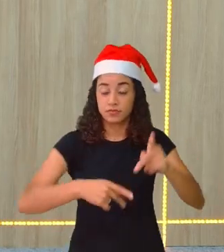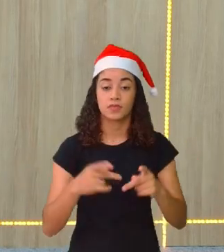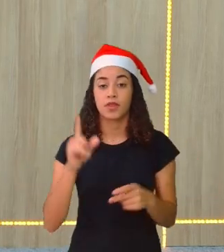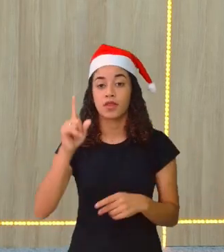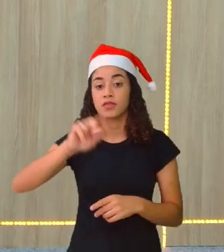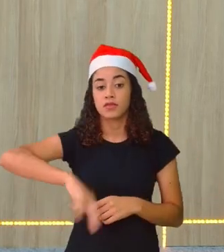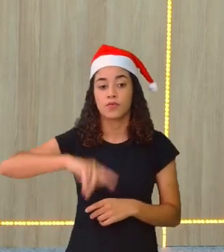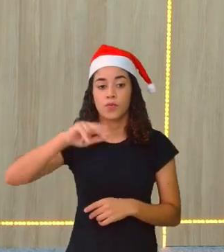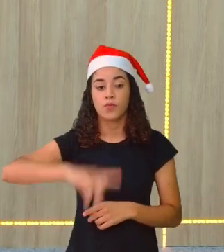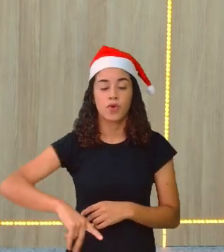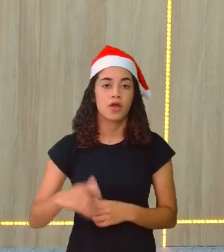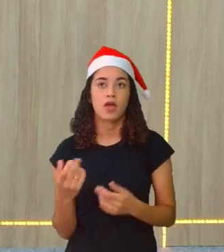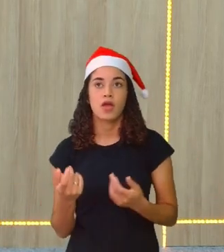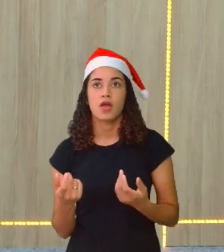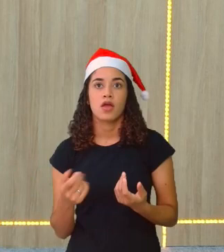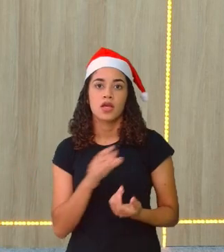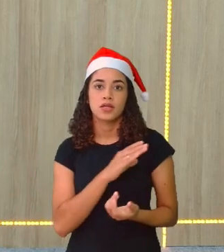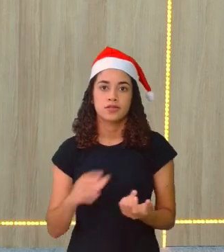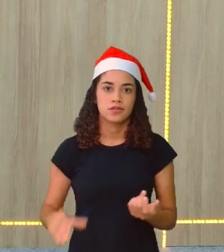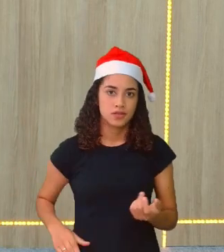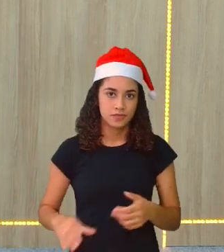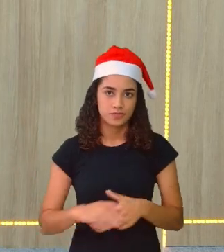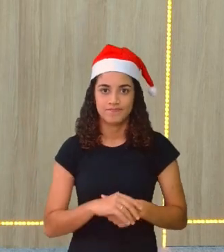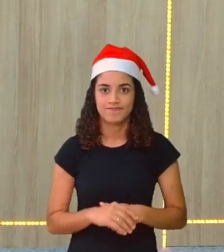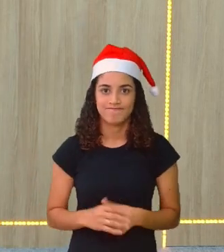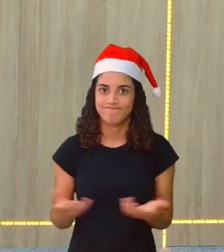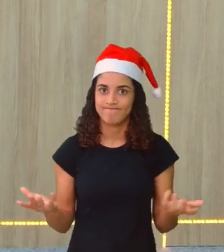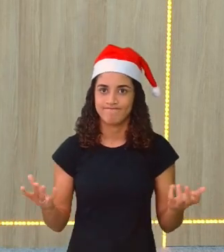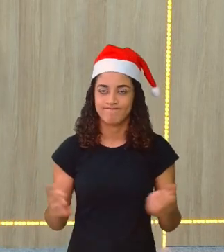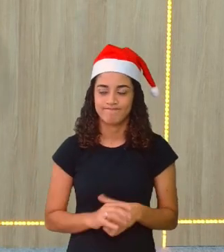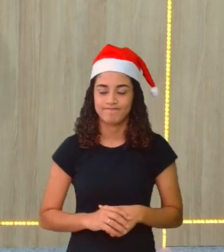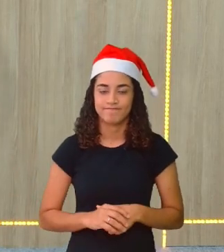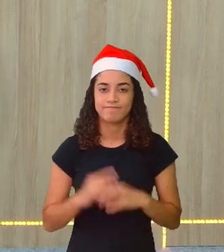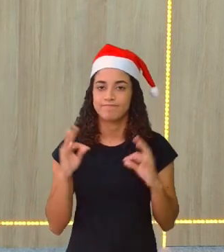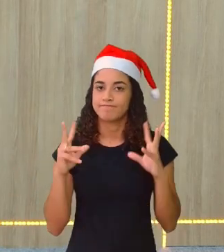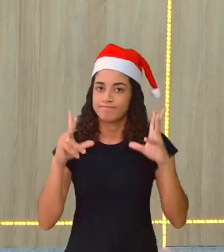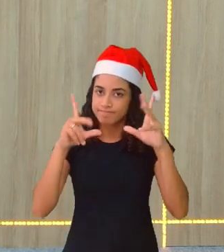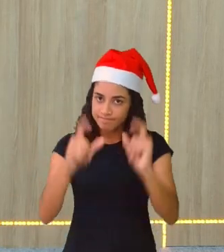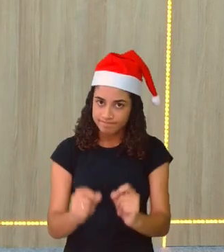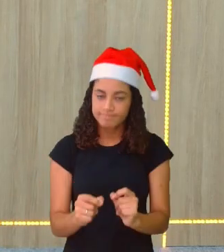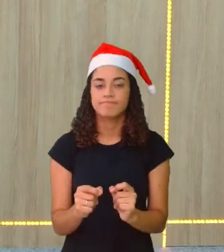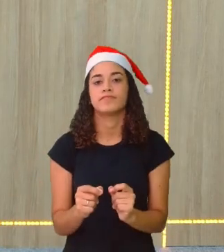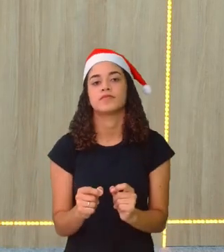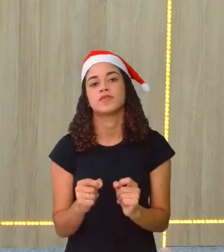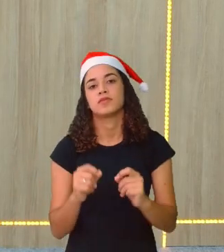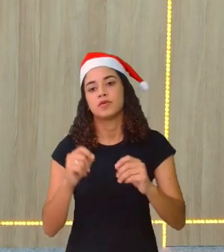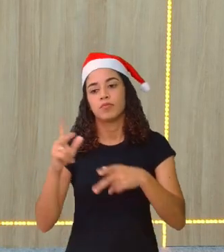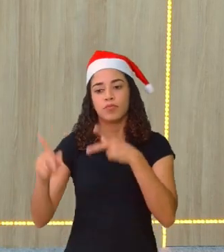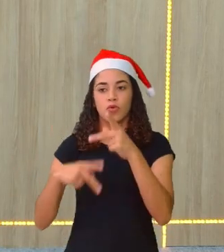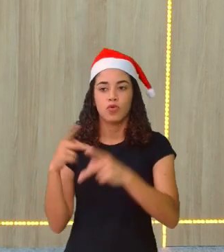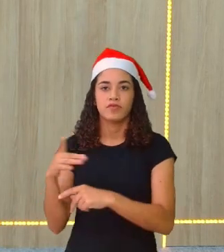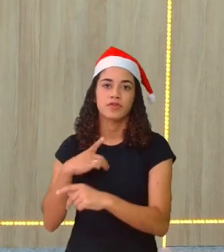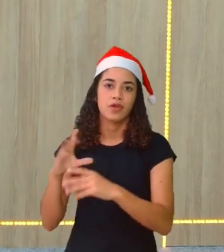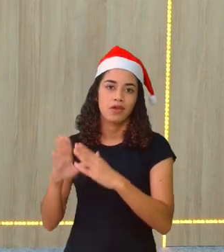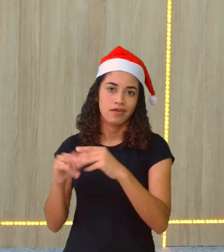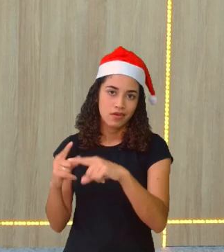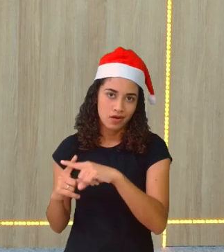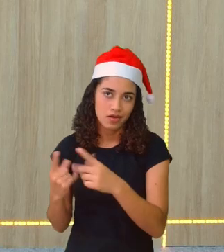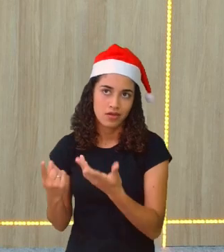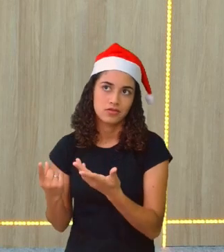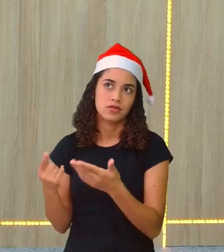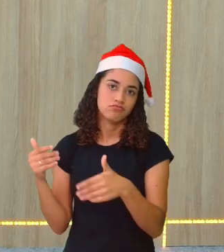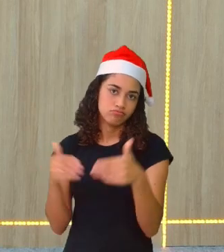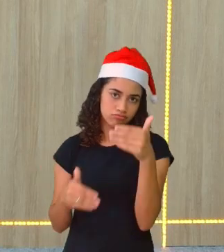não cristãos pelos cristãos, né, da época, né? Então, todos os povos cristianizados, eles tinham ali